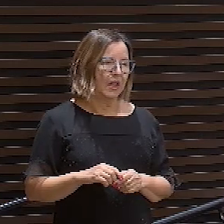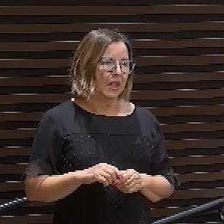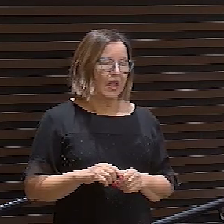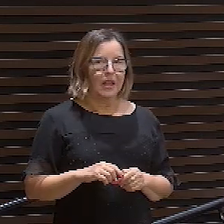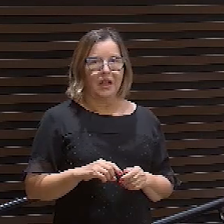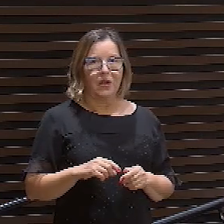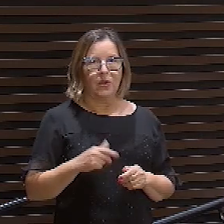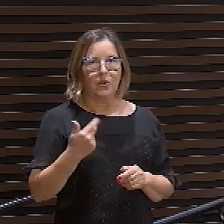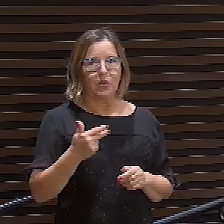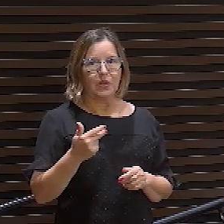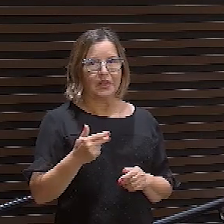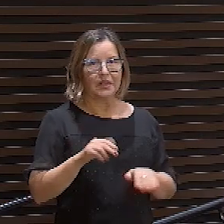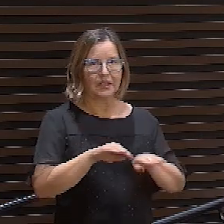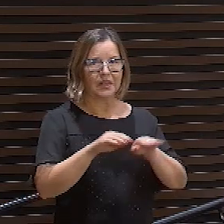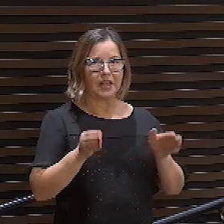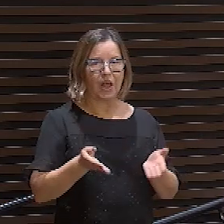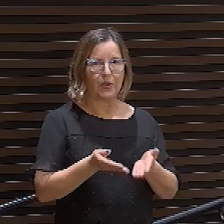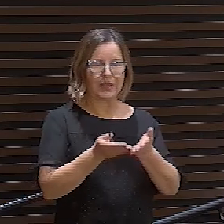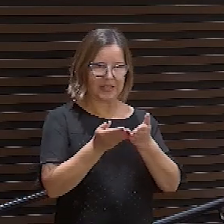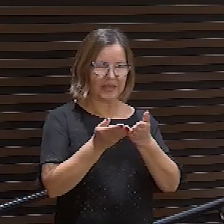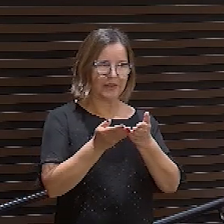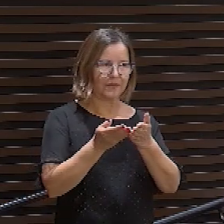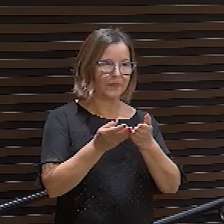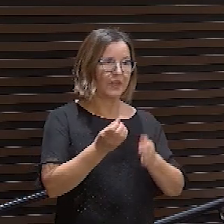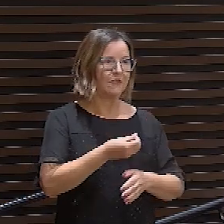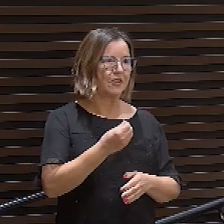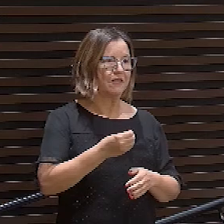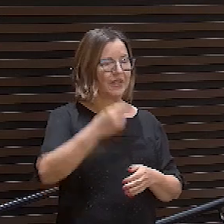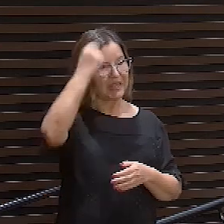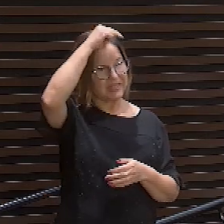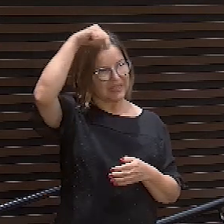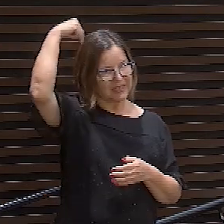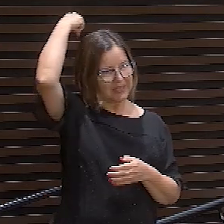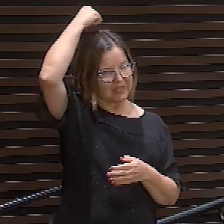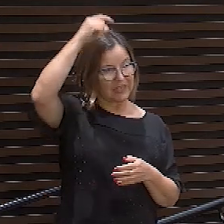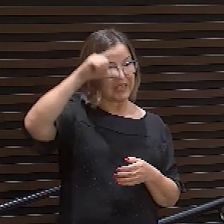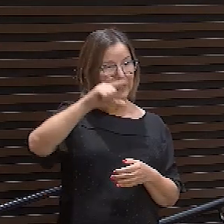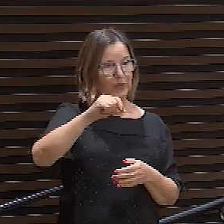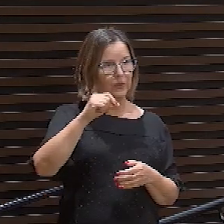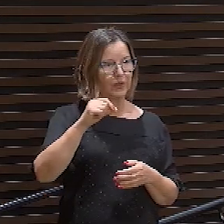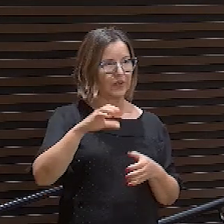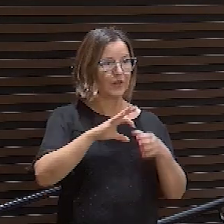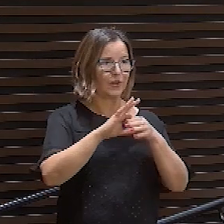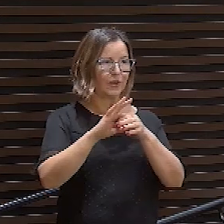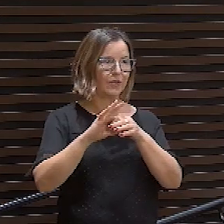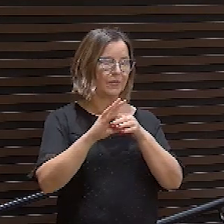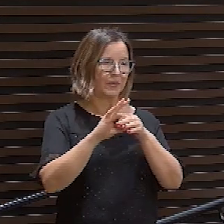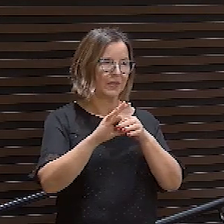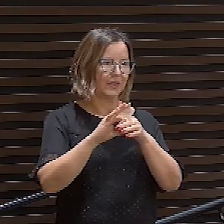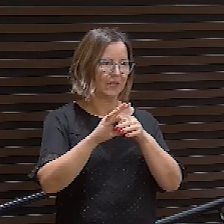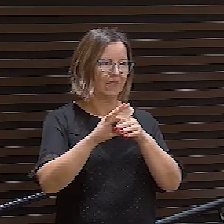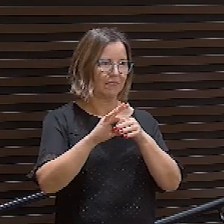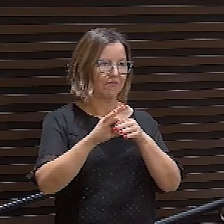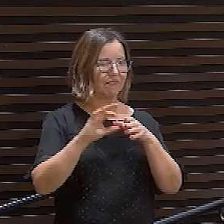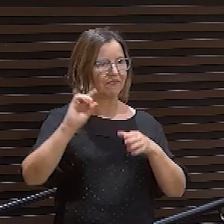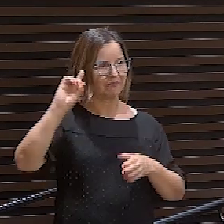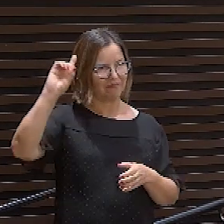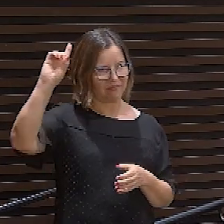separação. Viver em santidade e escolher a comunhão paterna com Deus acima de qualquer